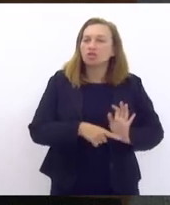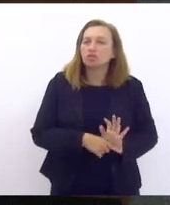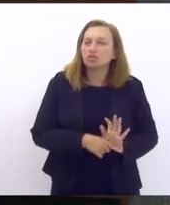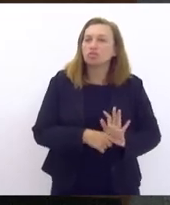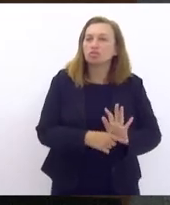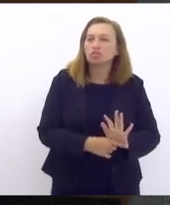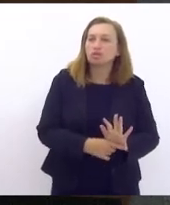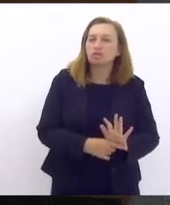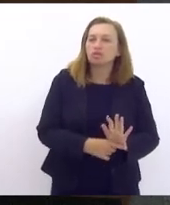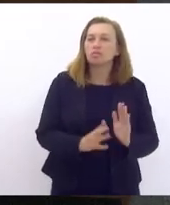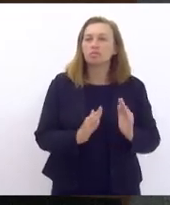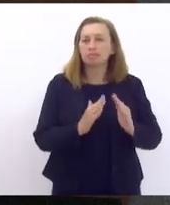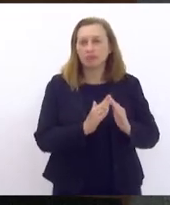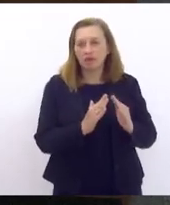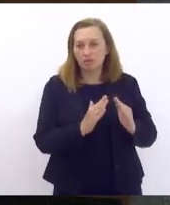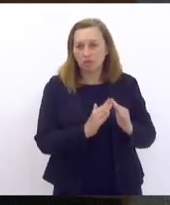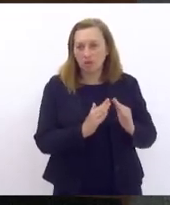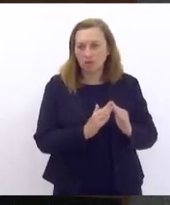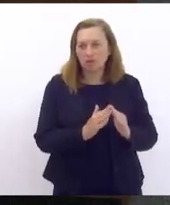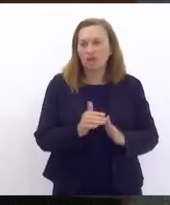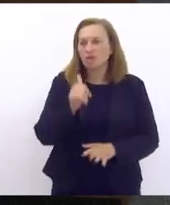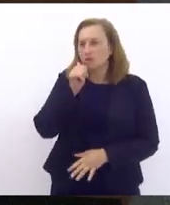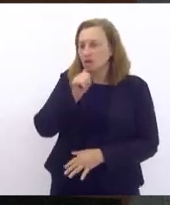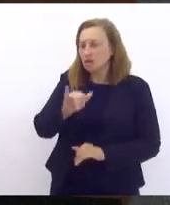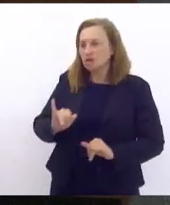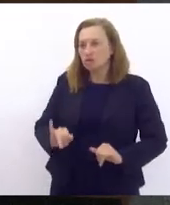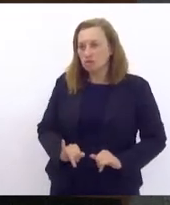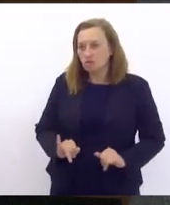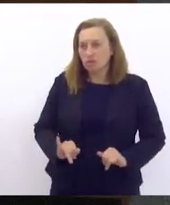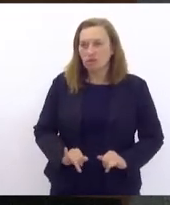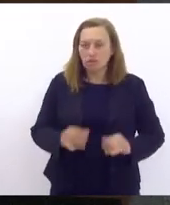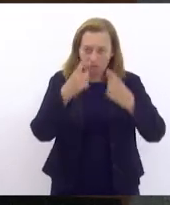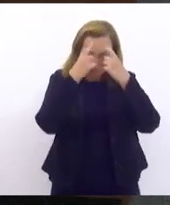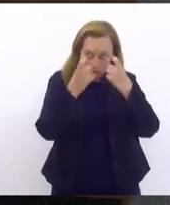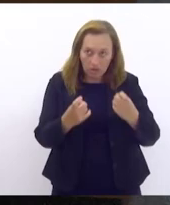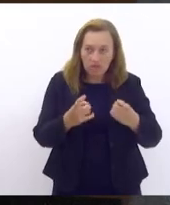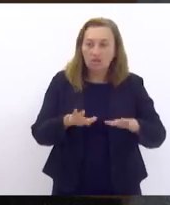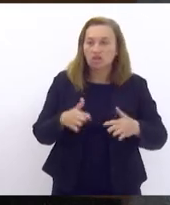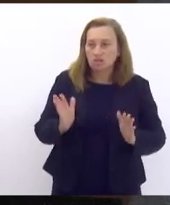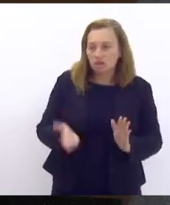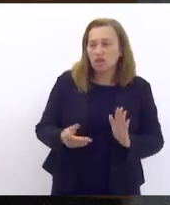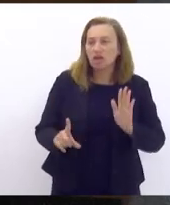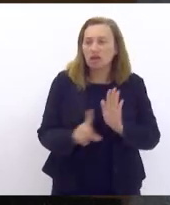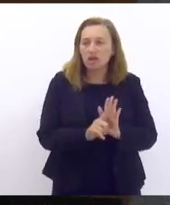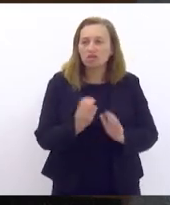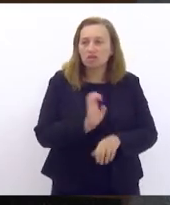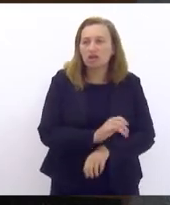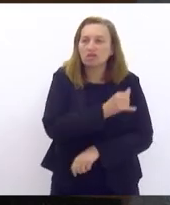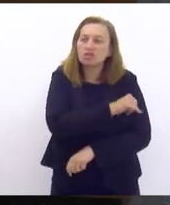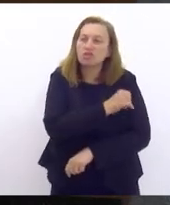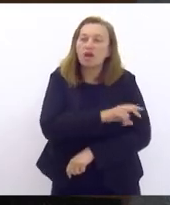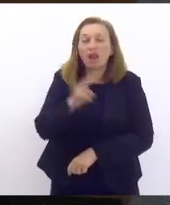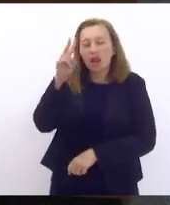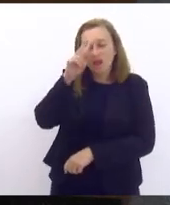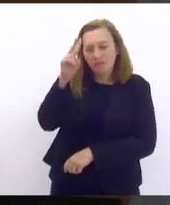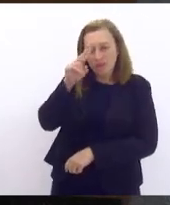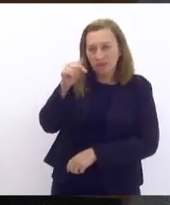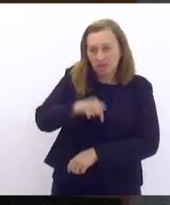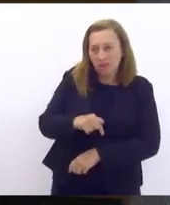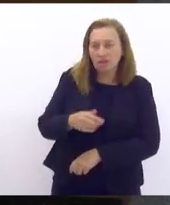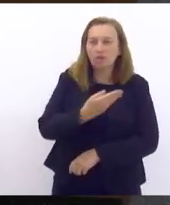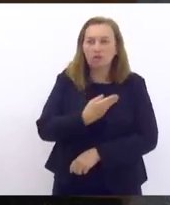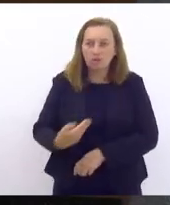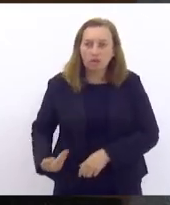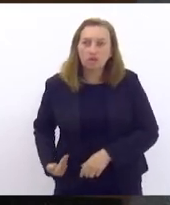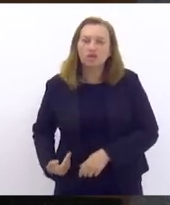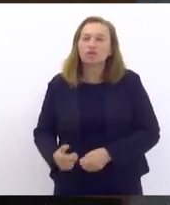para moradia às mulheres que sofreram violência. Então, já é lei no âmbito do Estado do Rio de Janeiro. Então, lembrando aqui ao governador